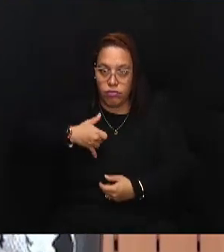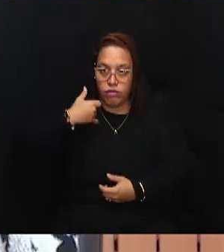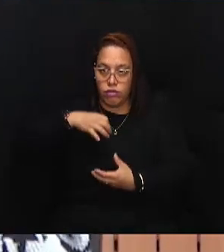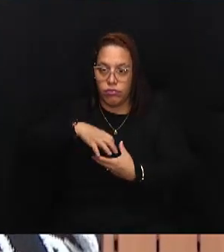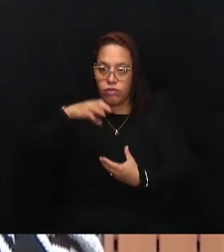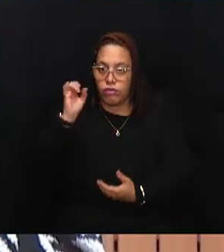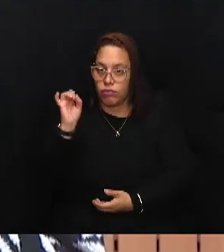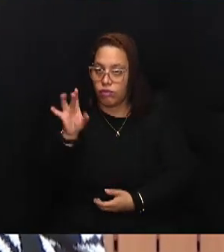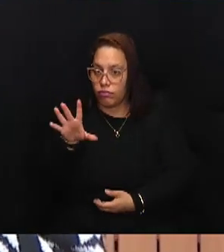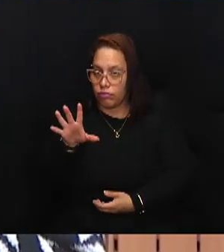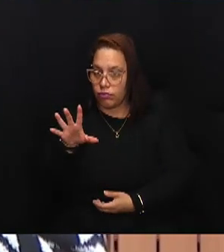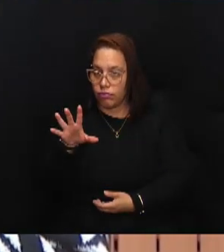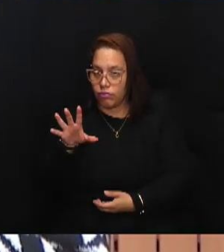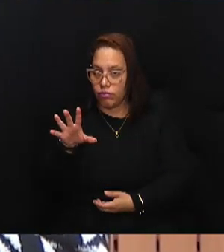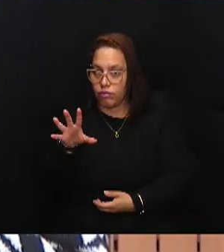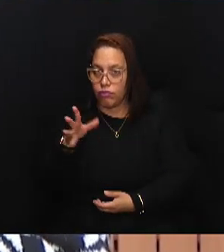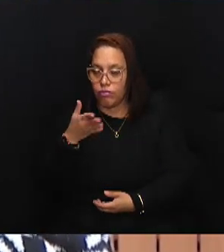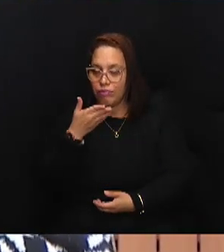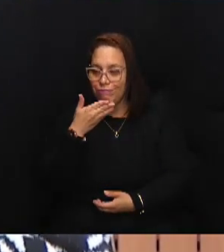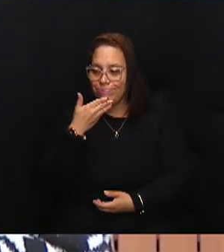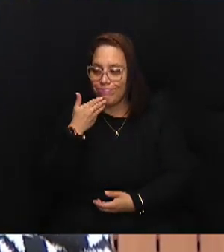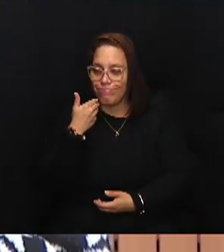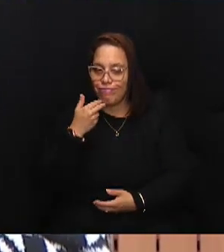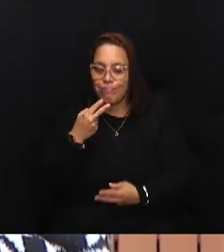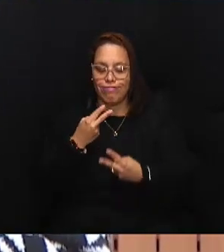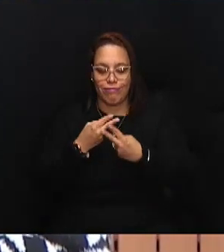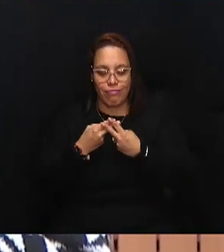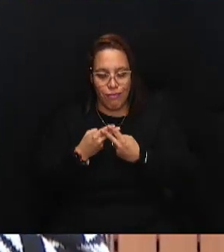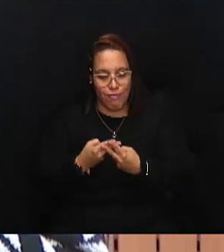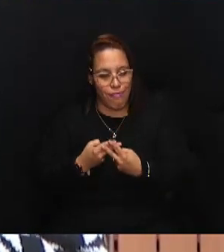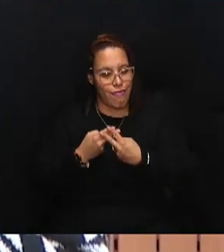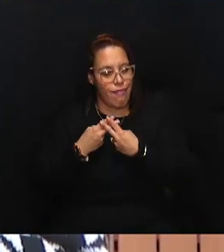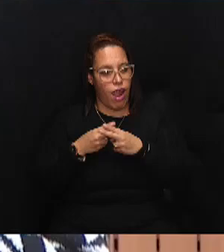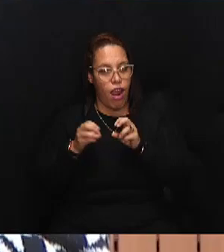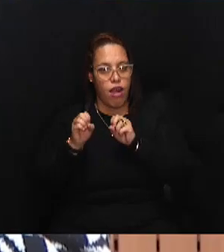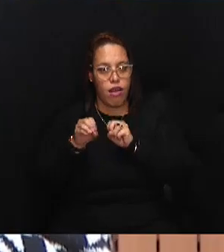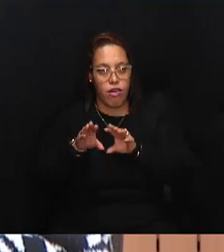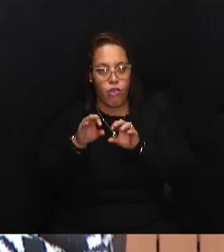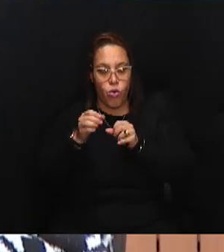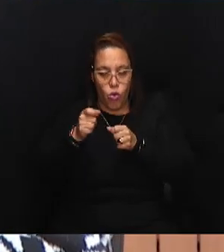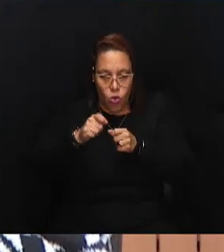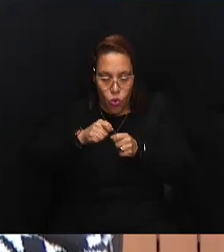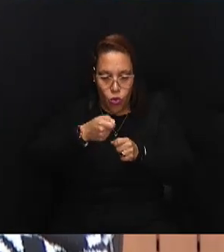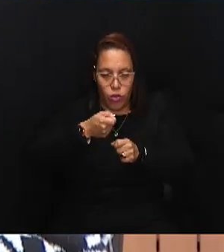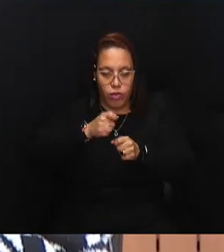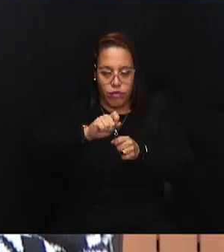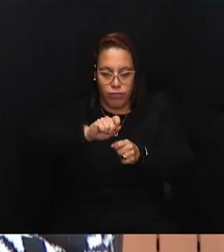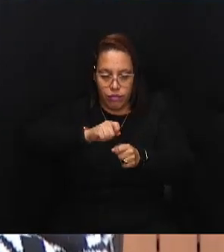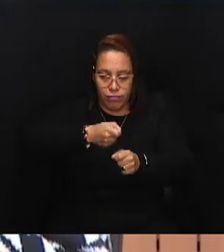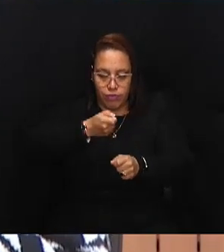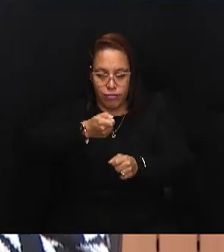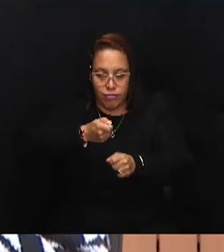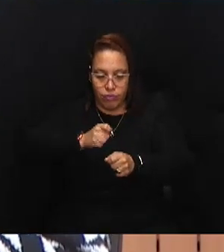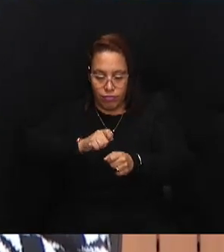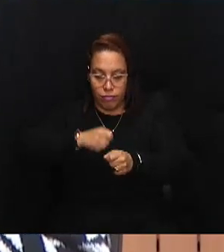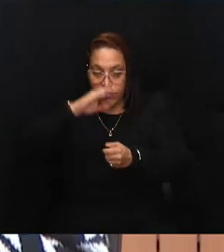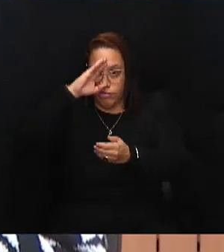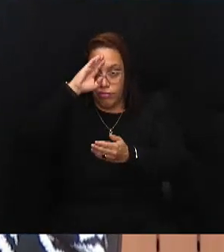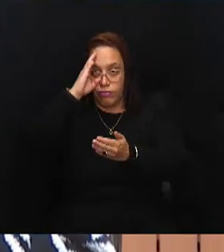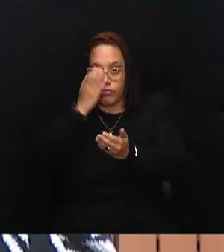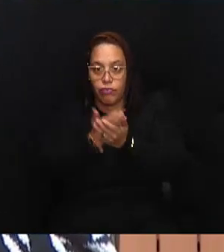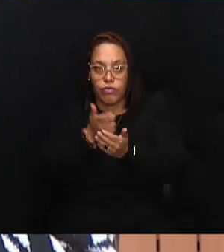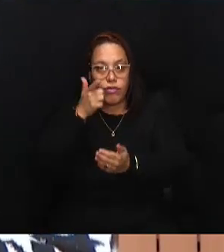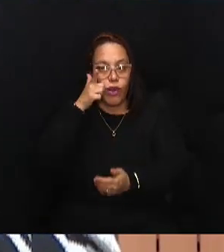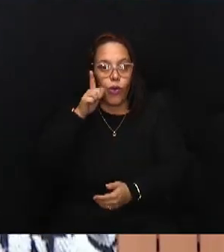não só essa destreza, mas a paciência até de nos ensinar a fazer isso. Então, eu falo assim, eu tenho certeza que um dia eu ainda